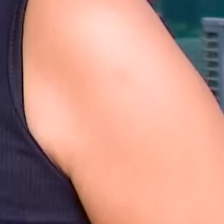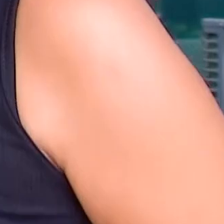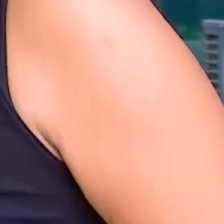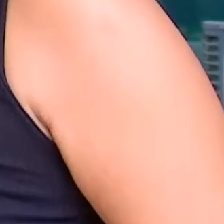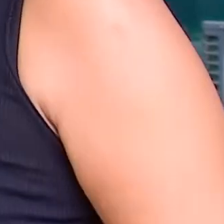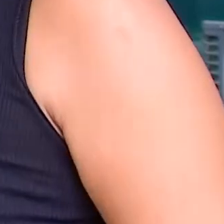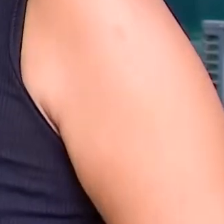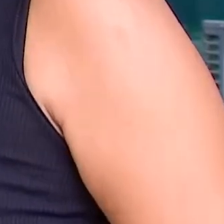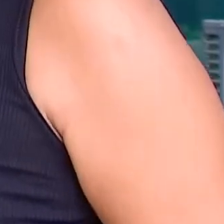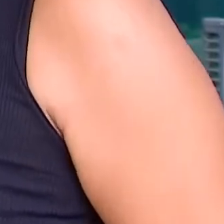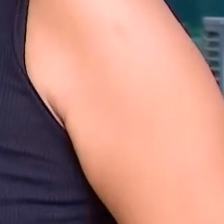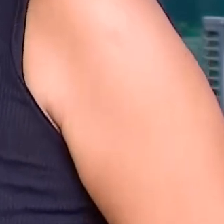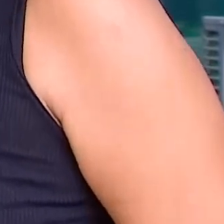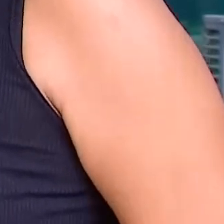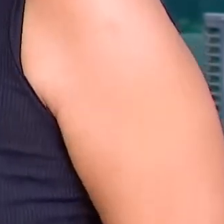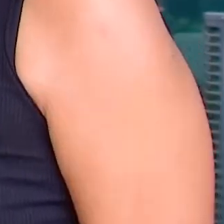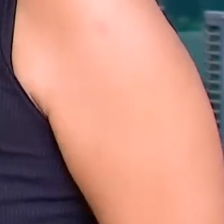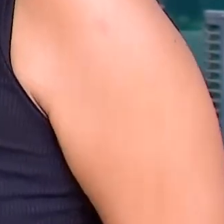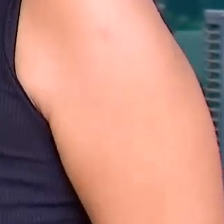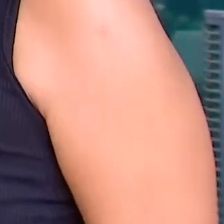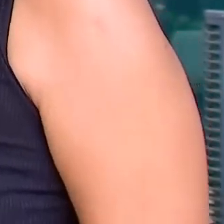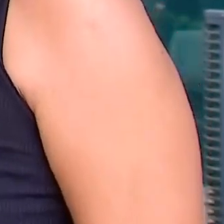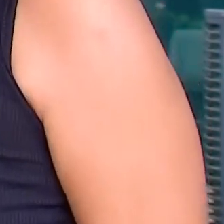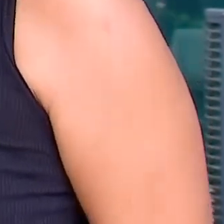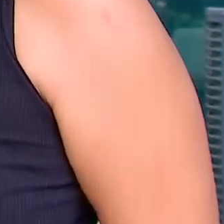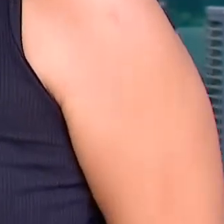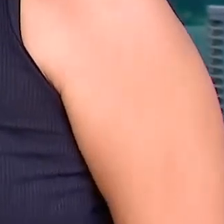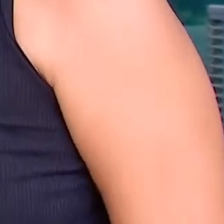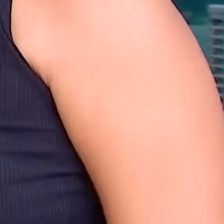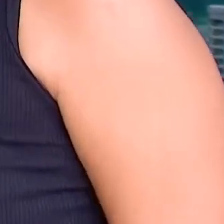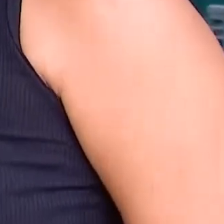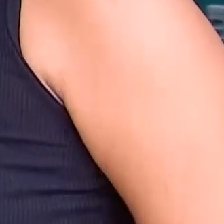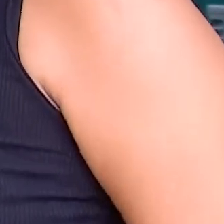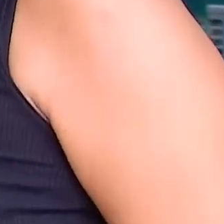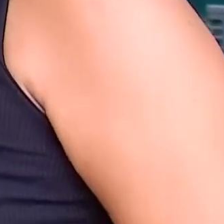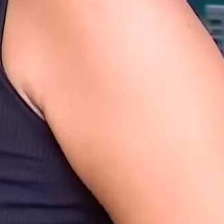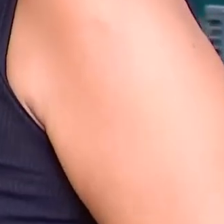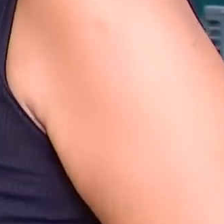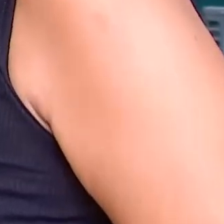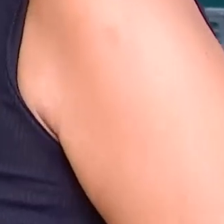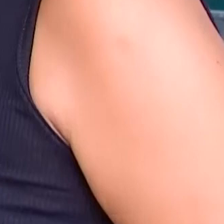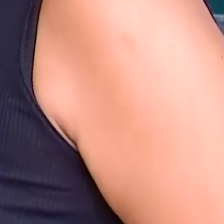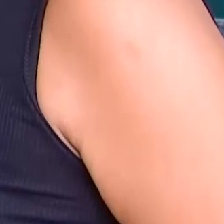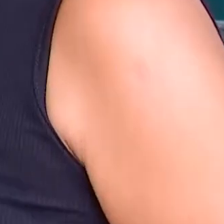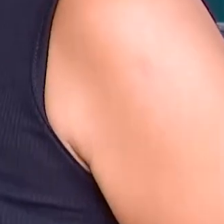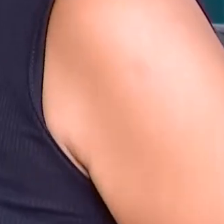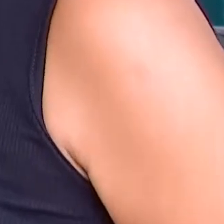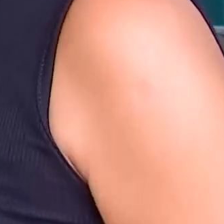tanto, eu te quero bem, assim que se faz, é assim que se ama.